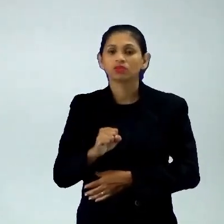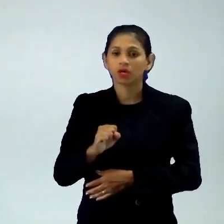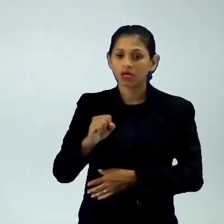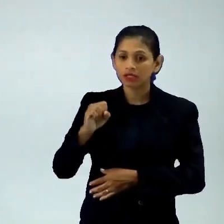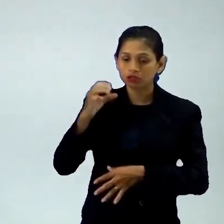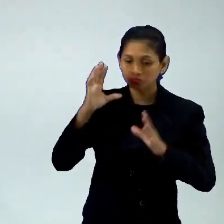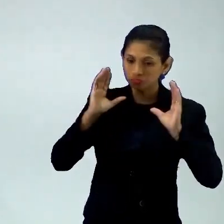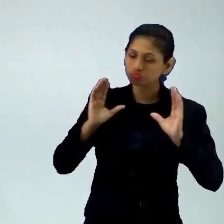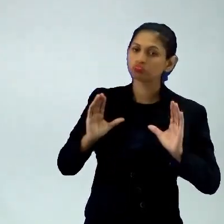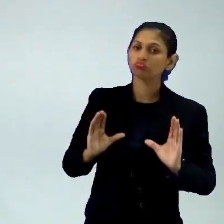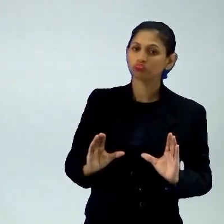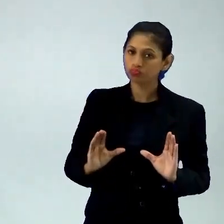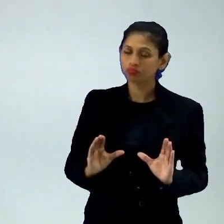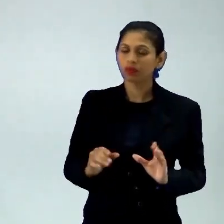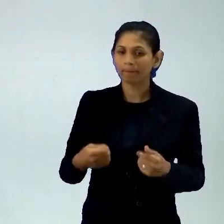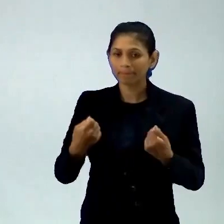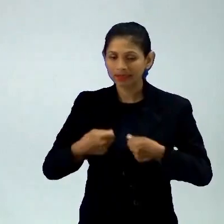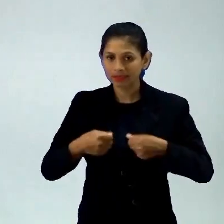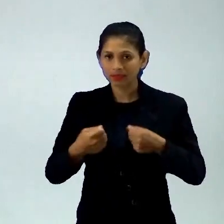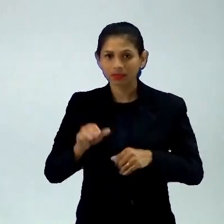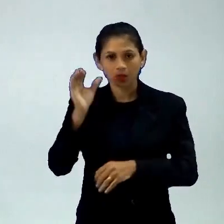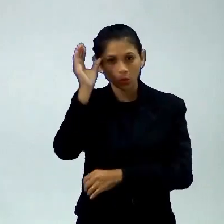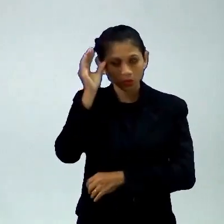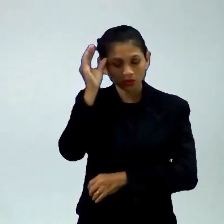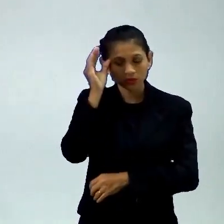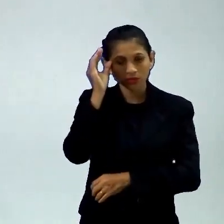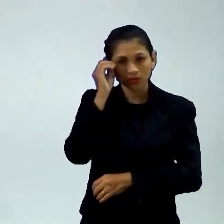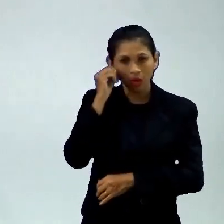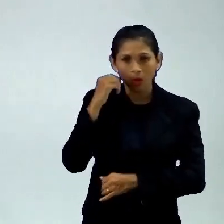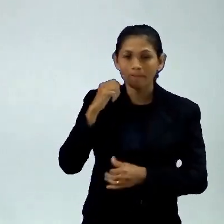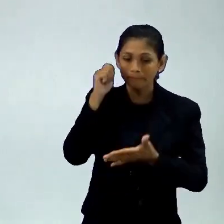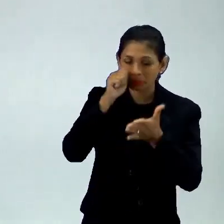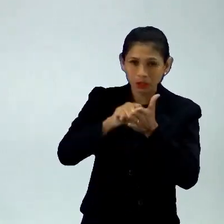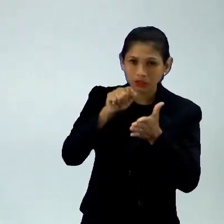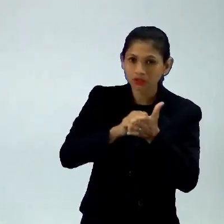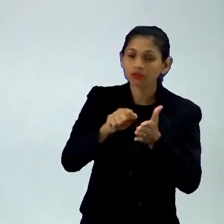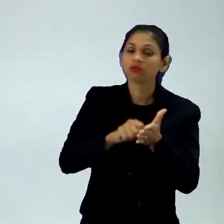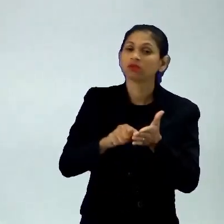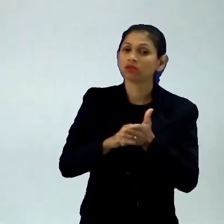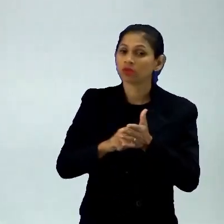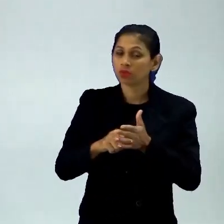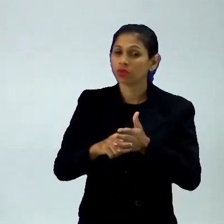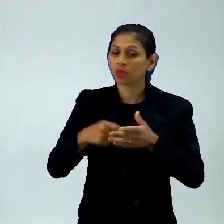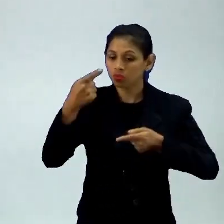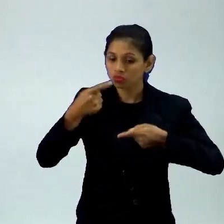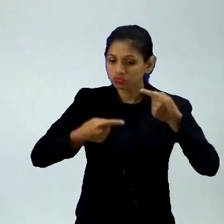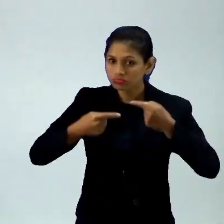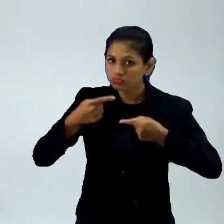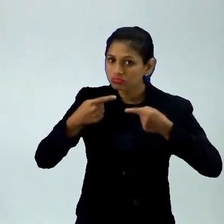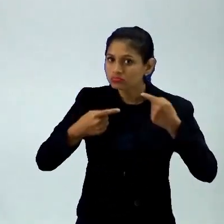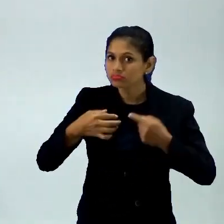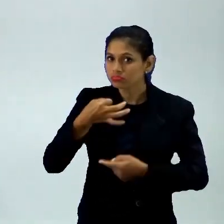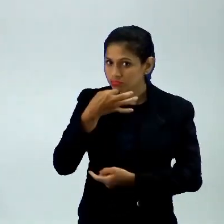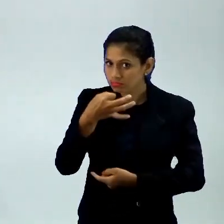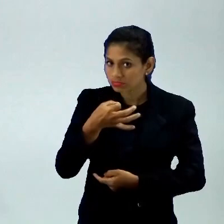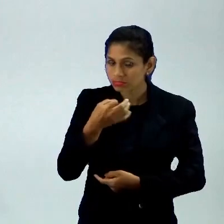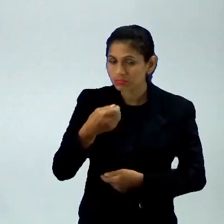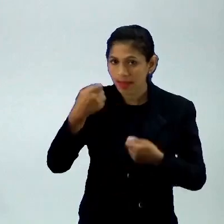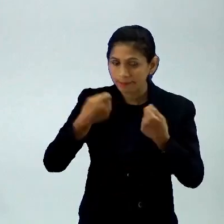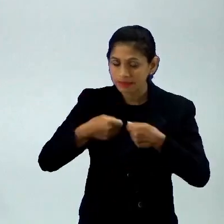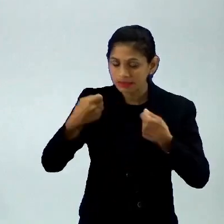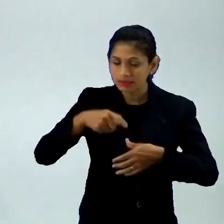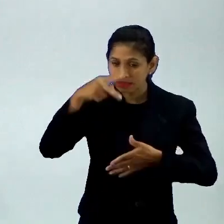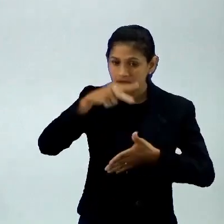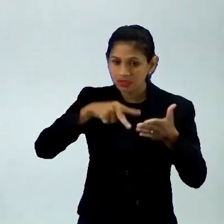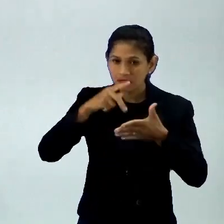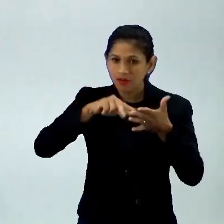leitura, preciso muito conhecimento para você produzir um artigo de opinião. Vocês podem produzir um artigo de opinião, é só ler bastante,